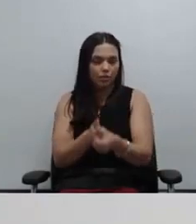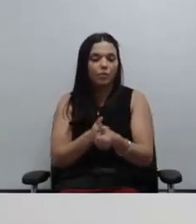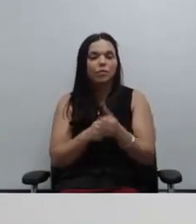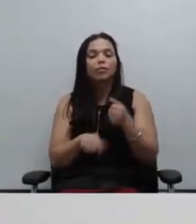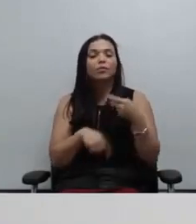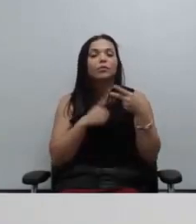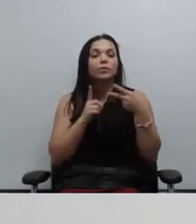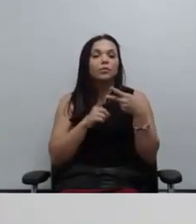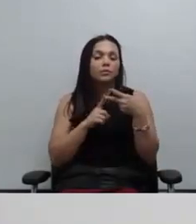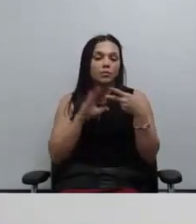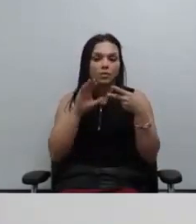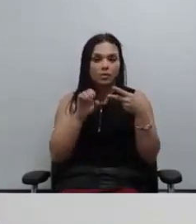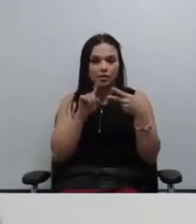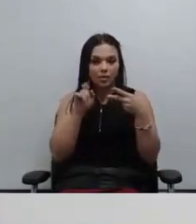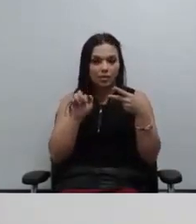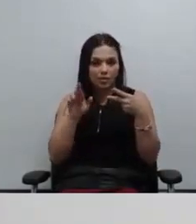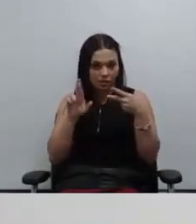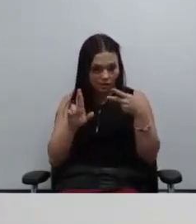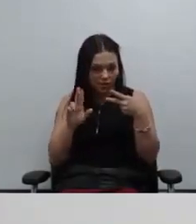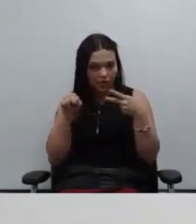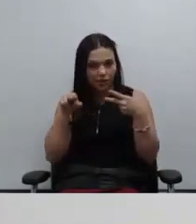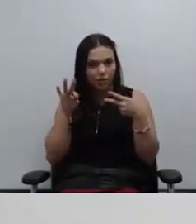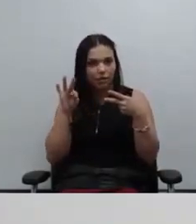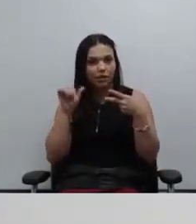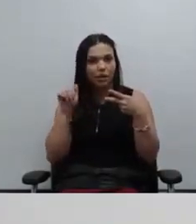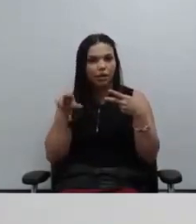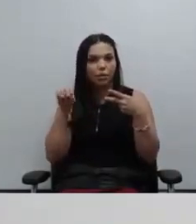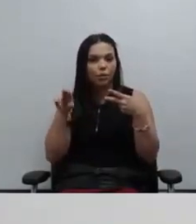Excelentíssimo conselheiro Júlio César Tanoni.